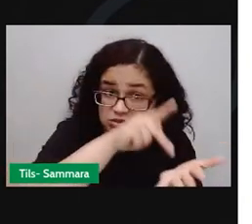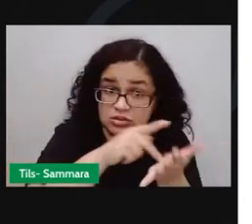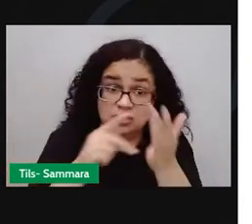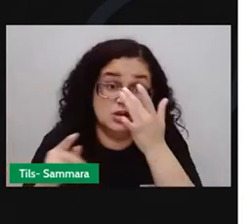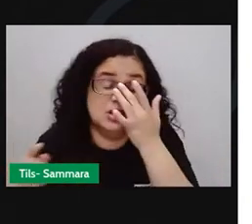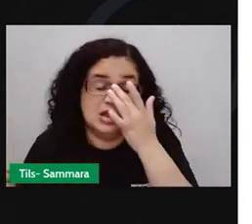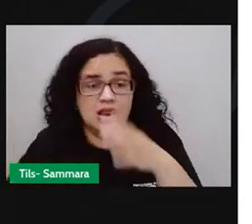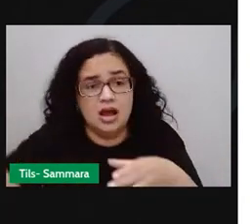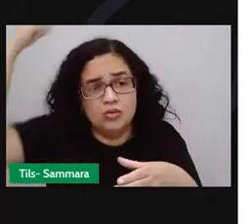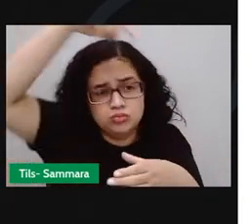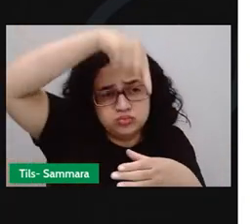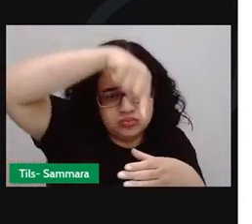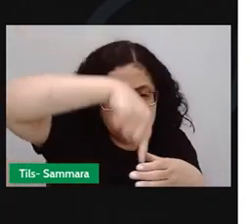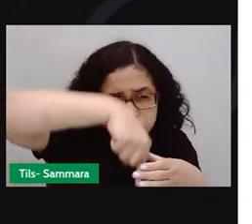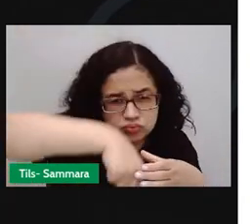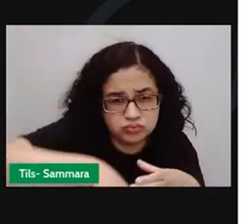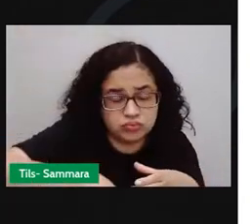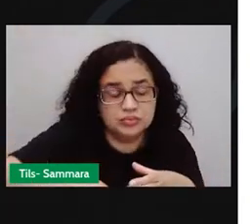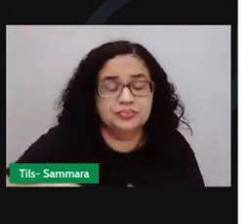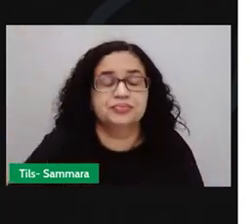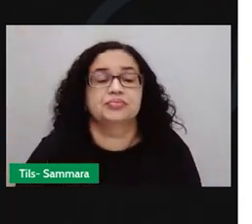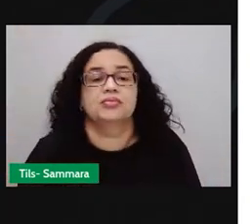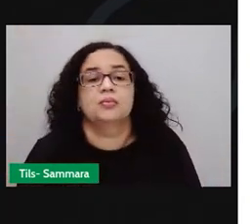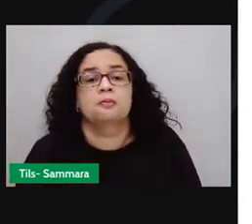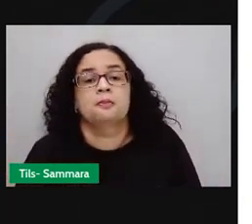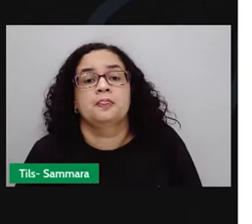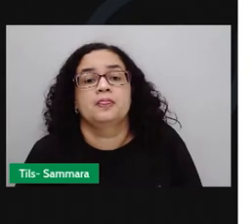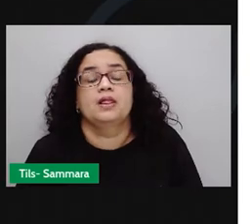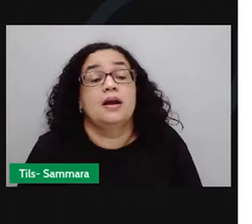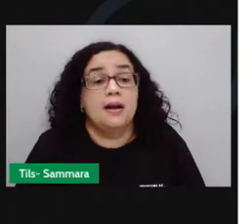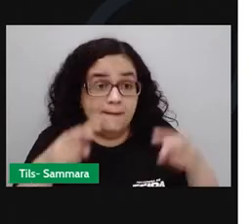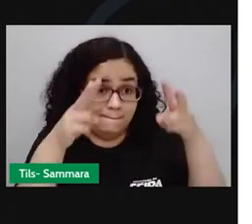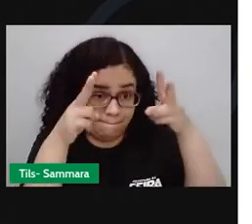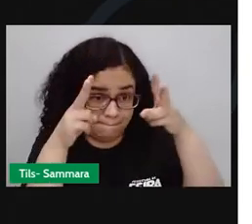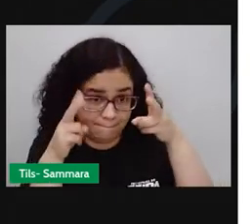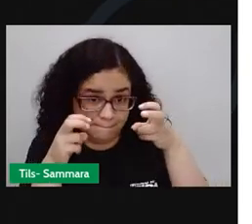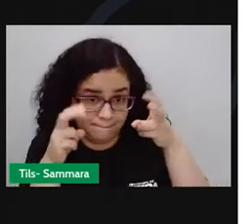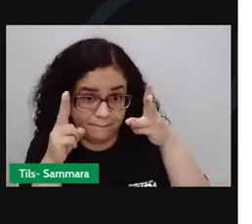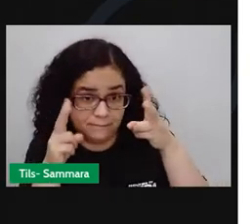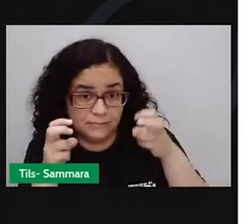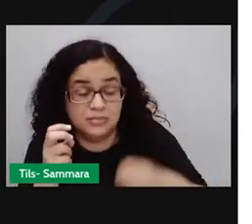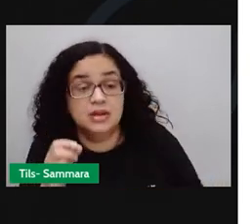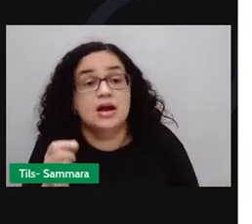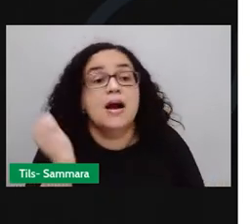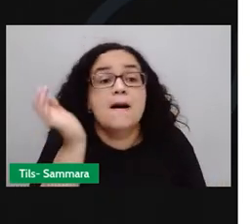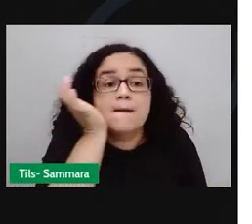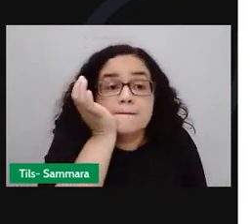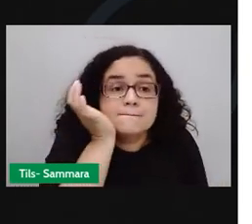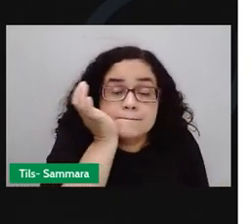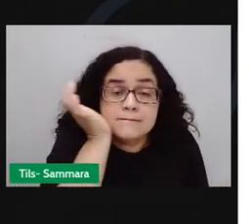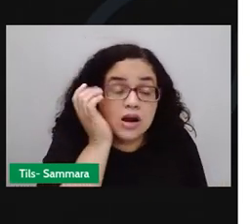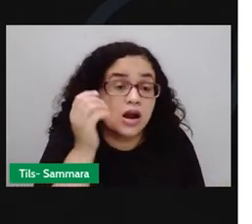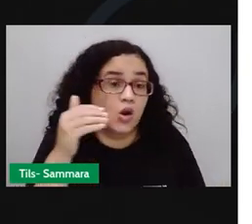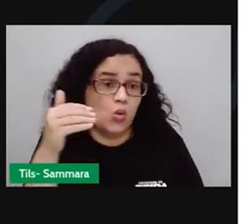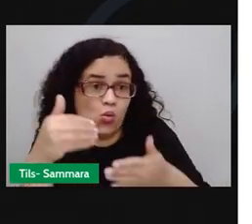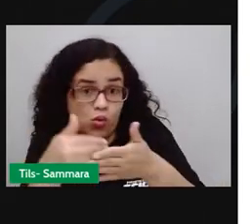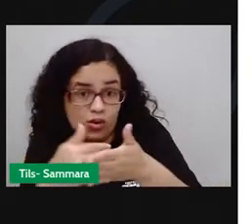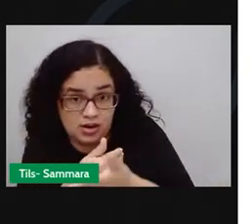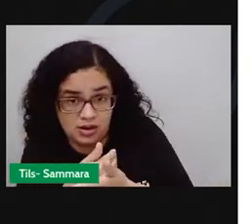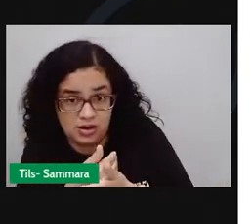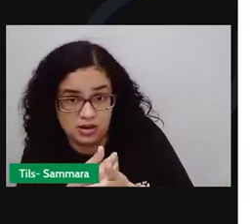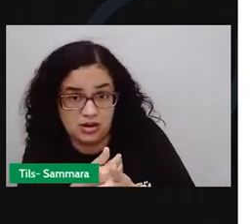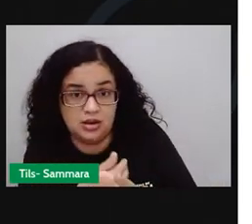para o fundo do recipiente. A gente pode observar a moeda, a colher,